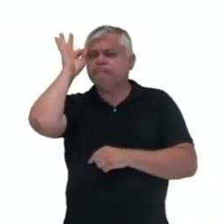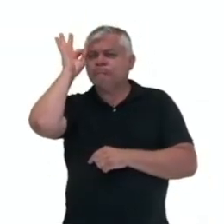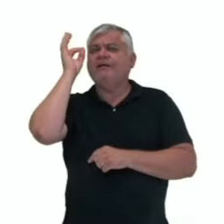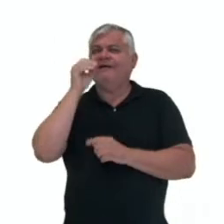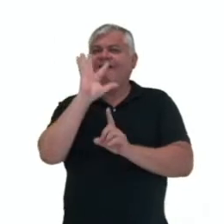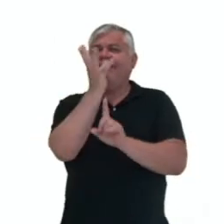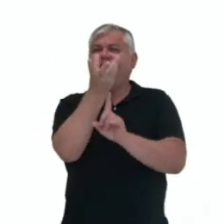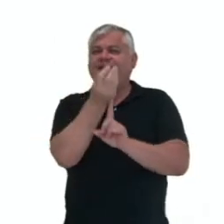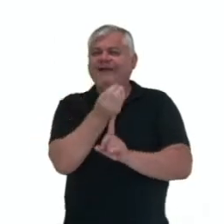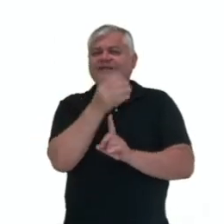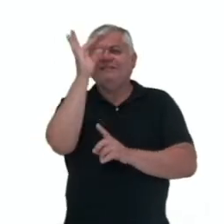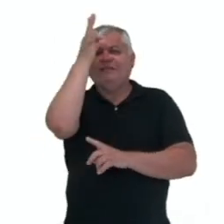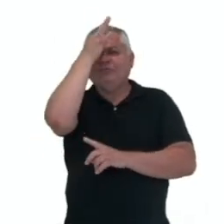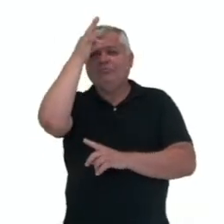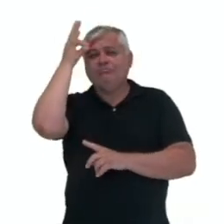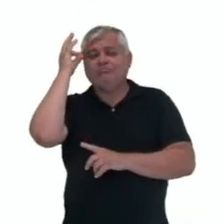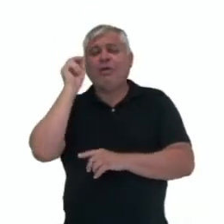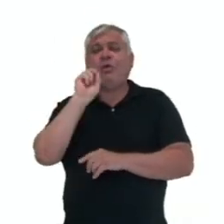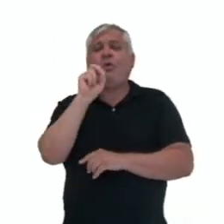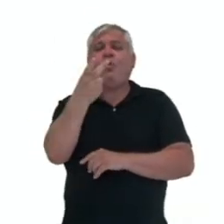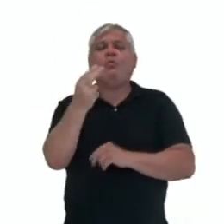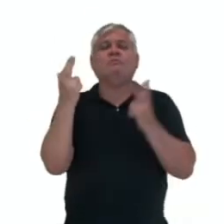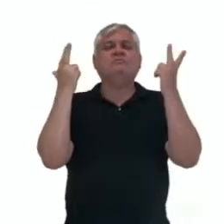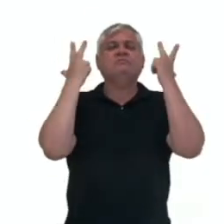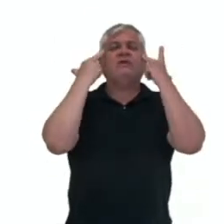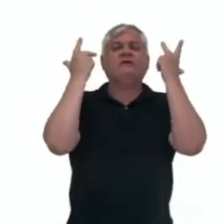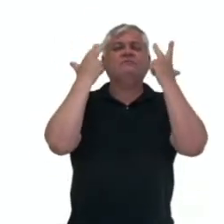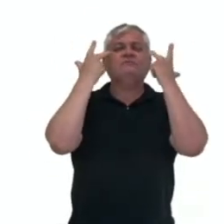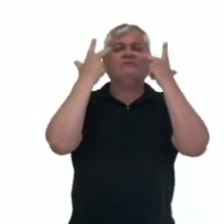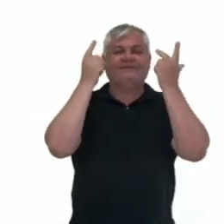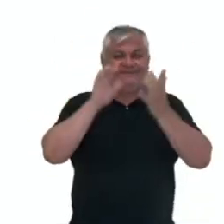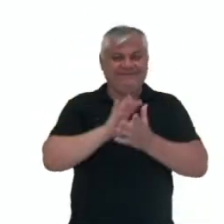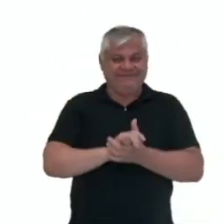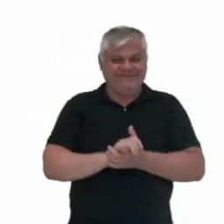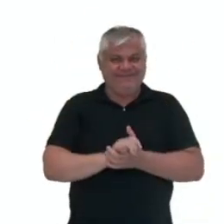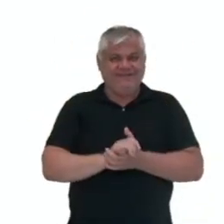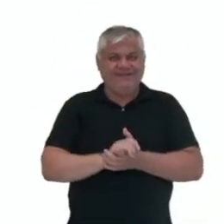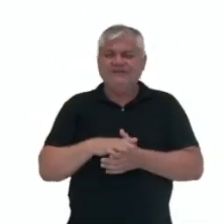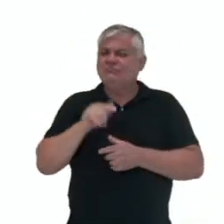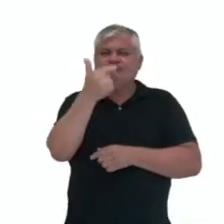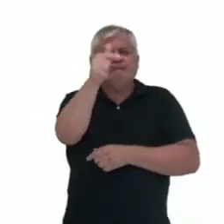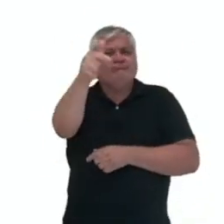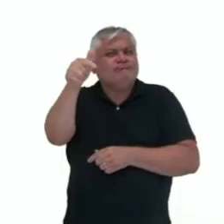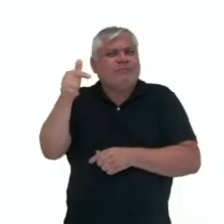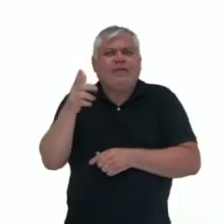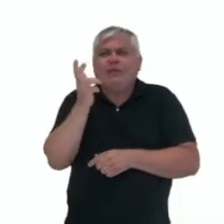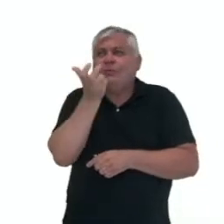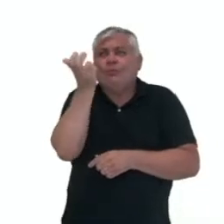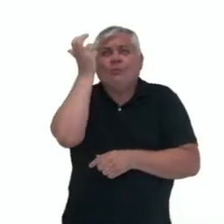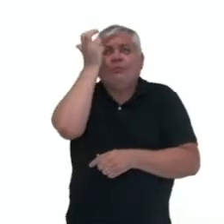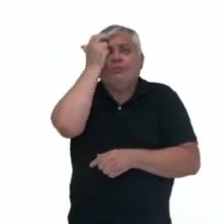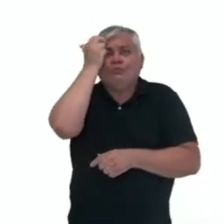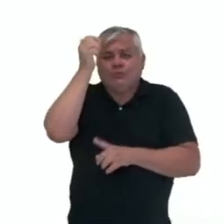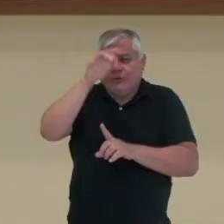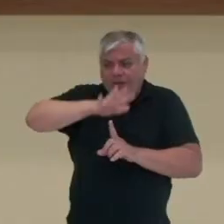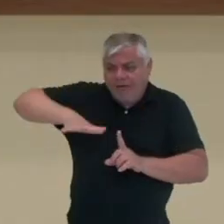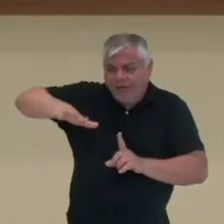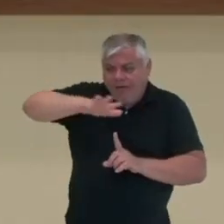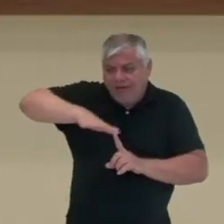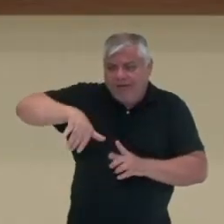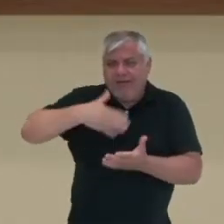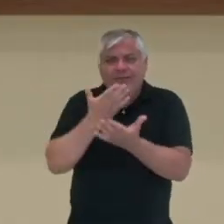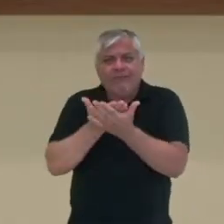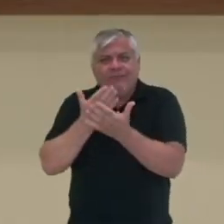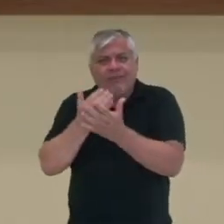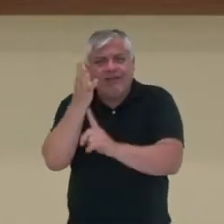original ou instintiva, produzida por autodidatas que não têm formação culta no campo das artes. Dentro disso,